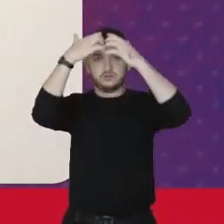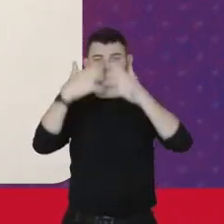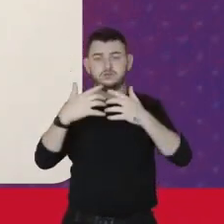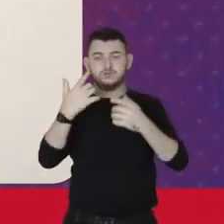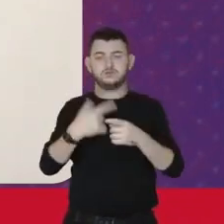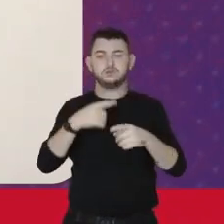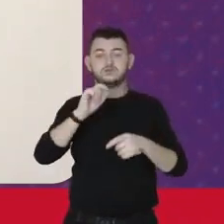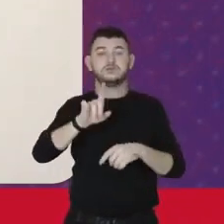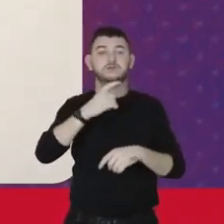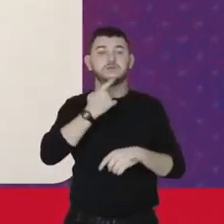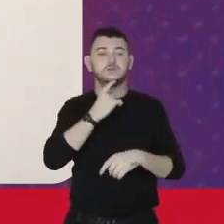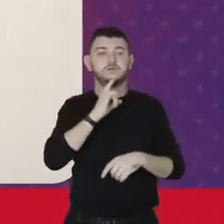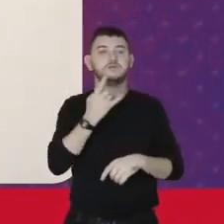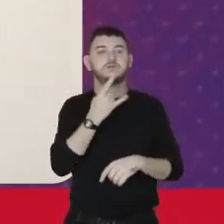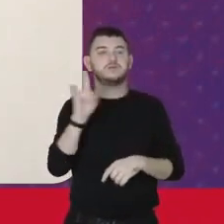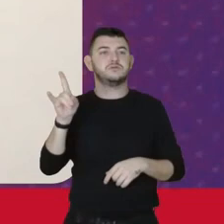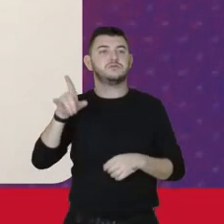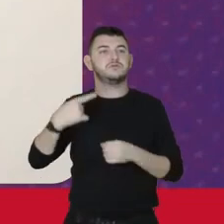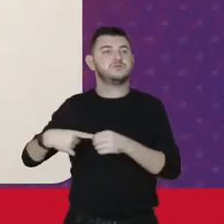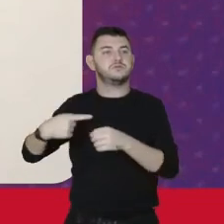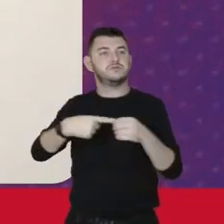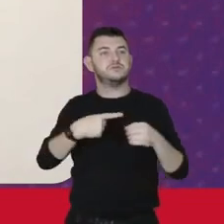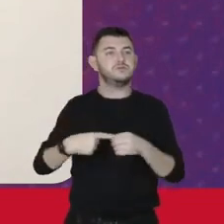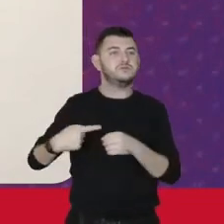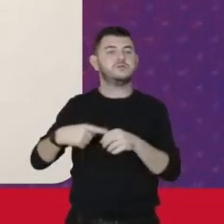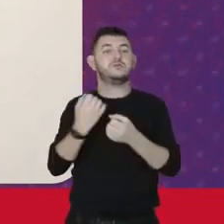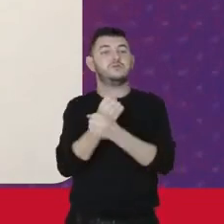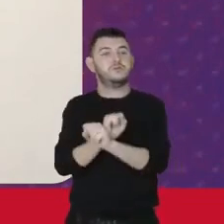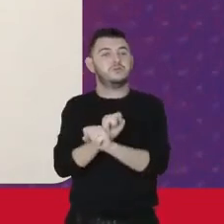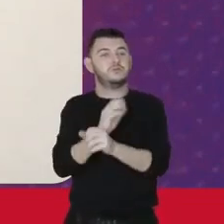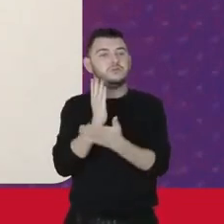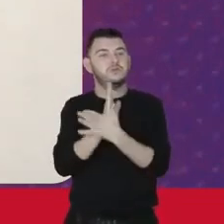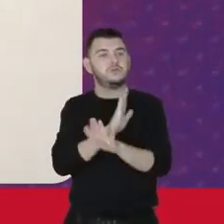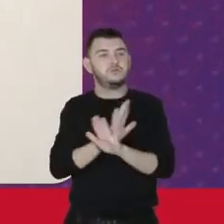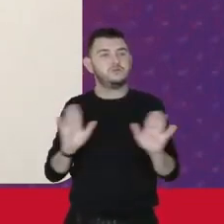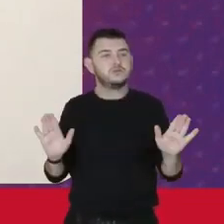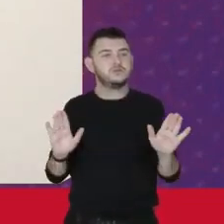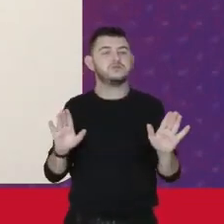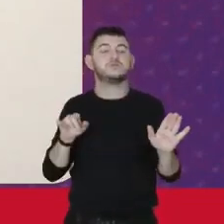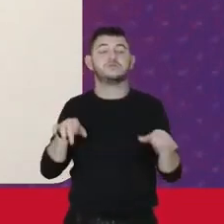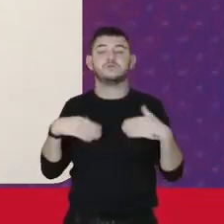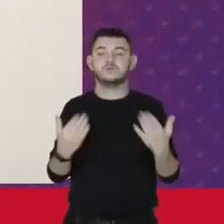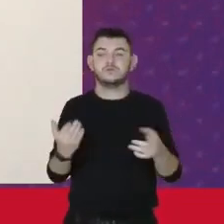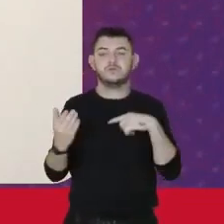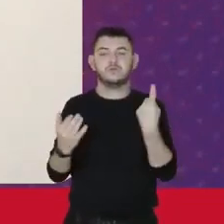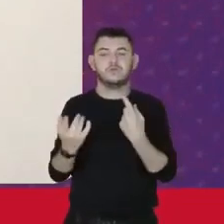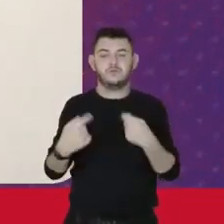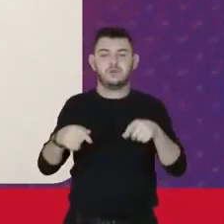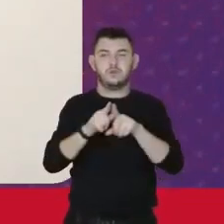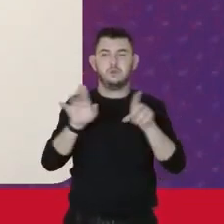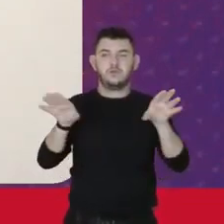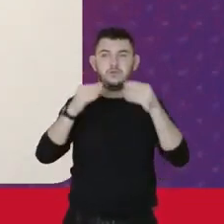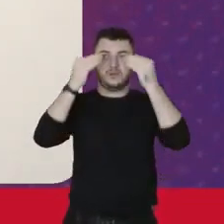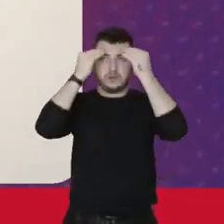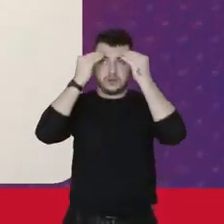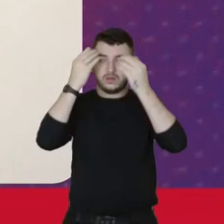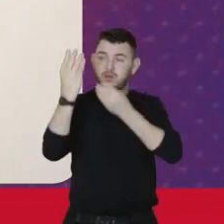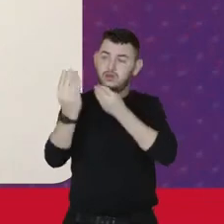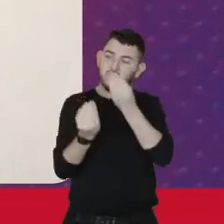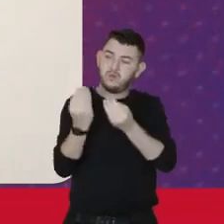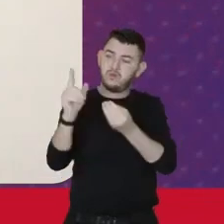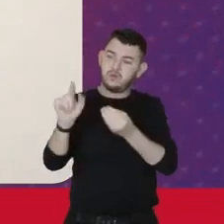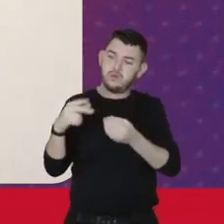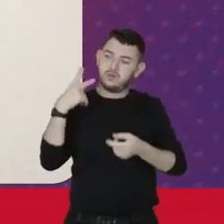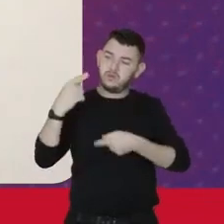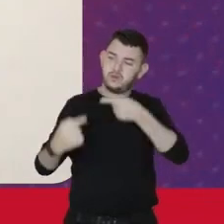abolir a escravatura, então é fundamental que a gente tenha um dia de reflexão sobre o que foram as políticas públicas para a